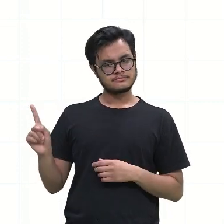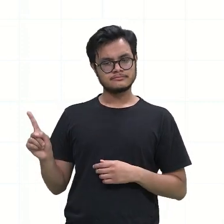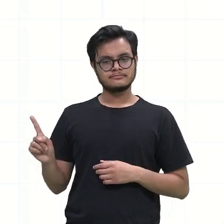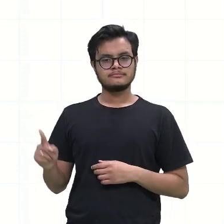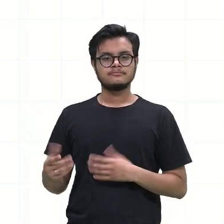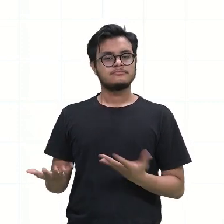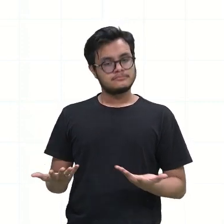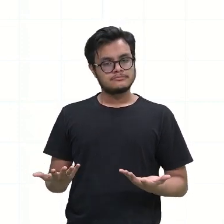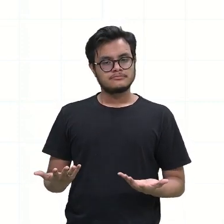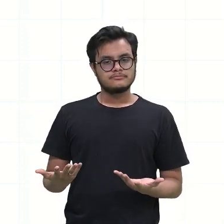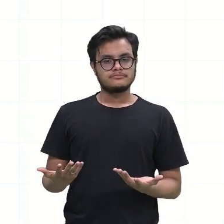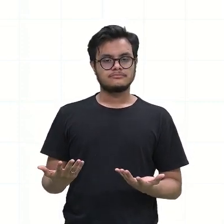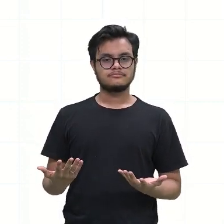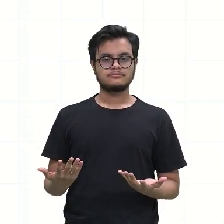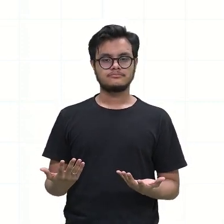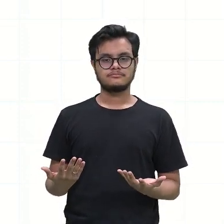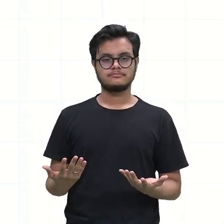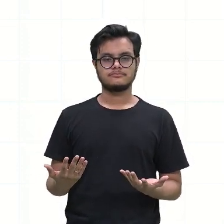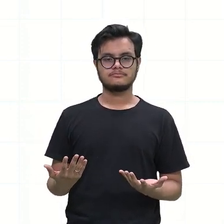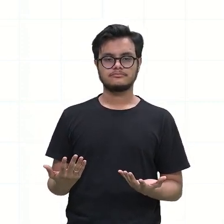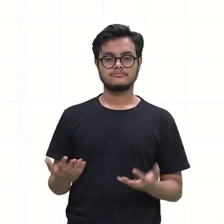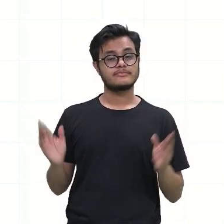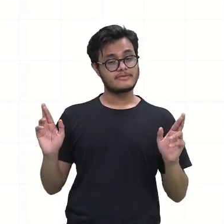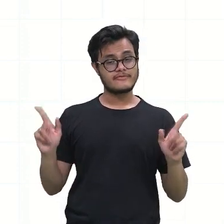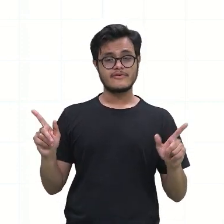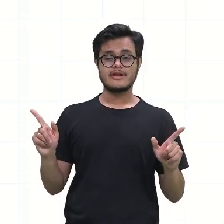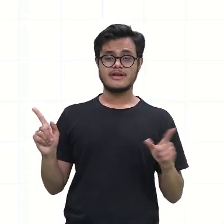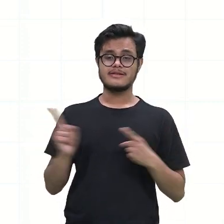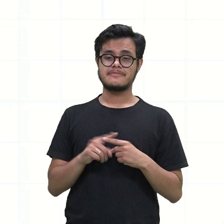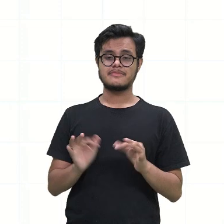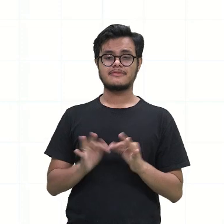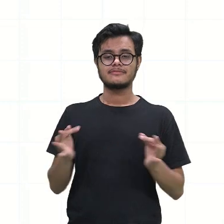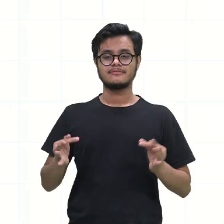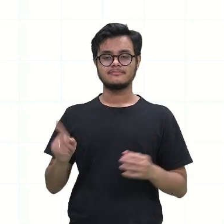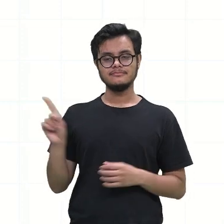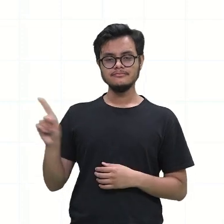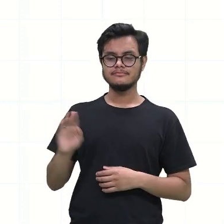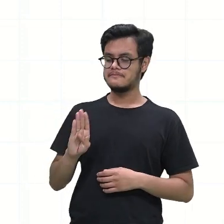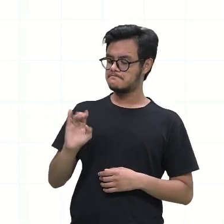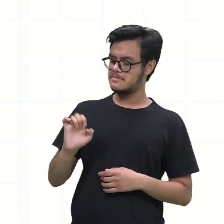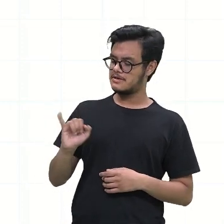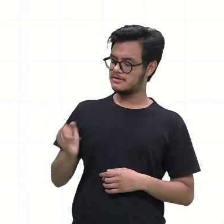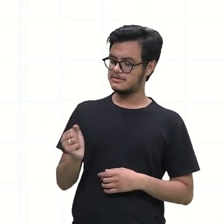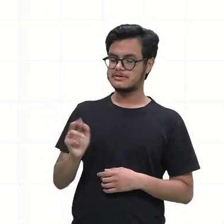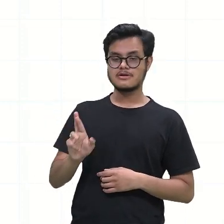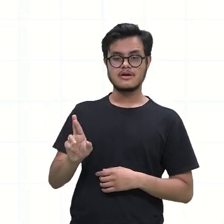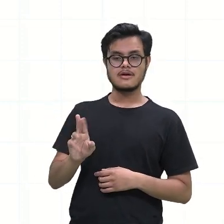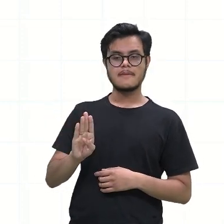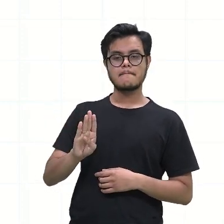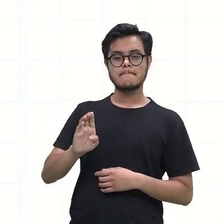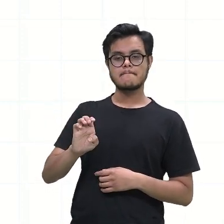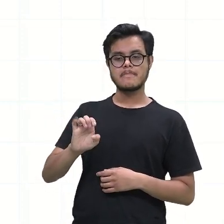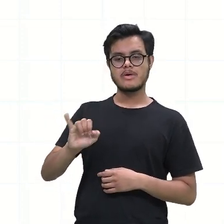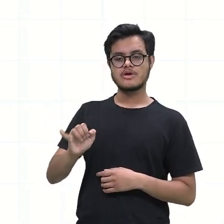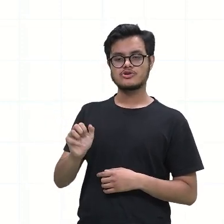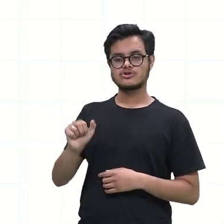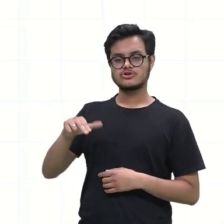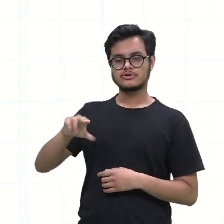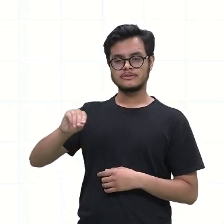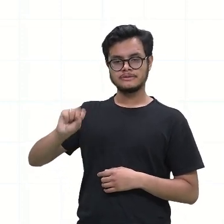como o verbo beijar, ele flexiona. Sai de beijar para beijamos. Isso é que é flexionar o verbo.